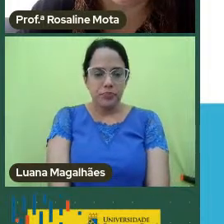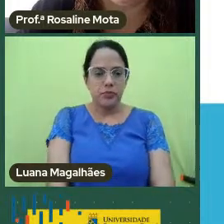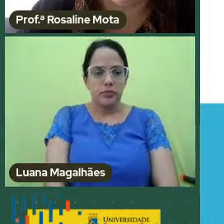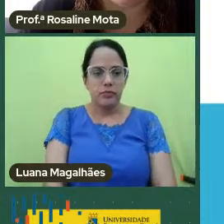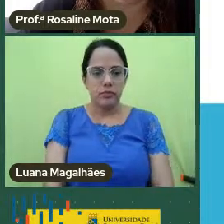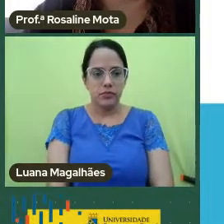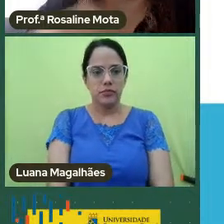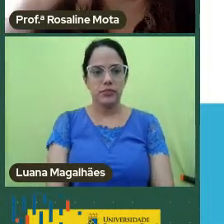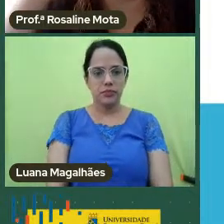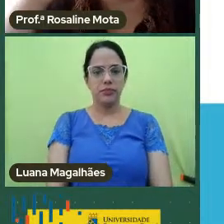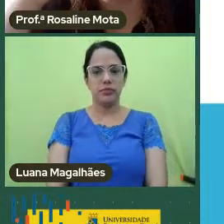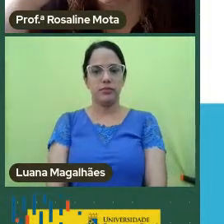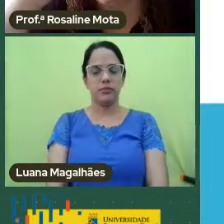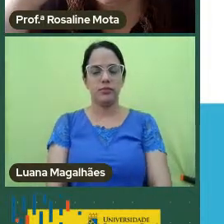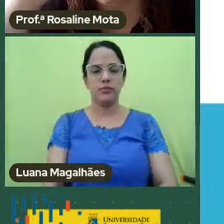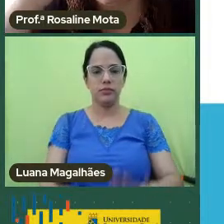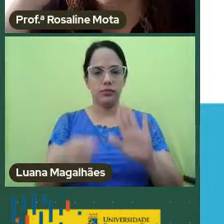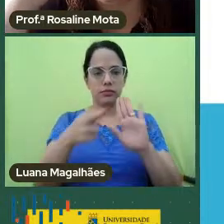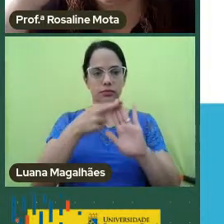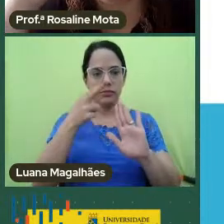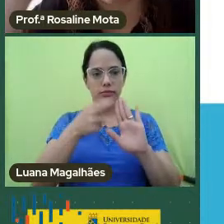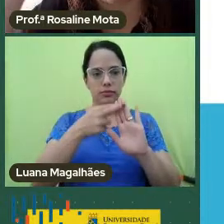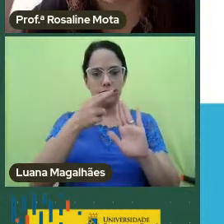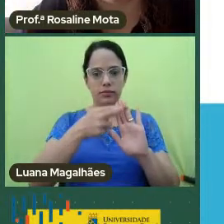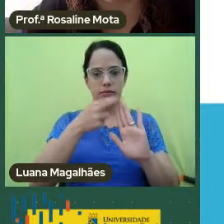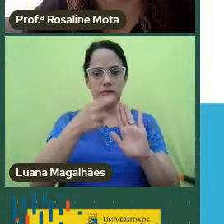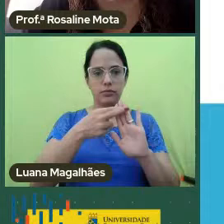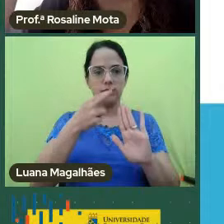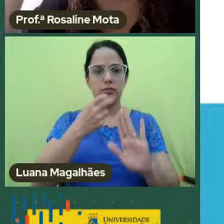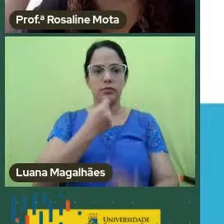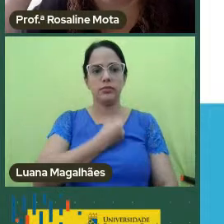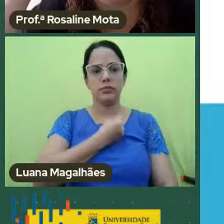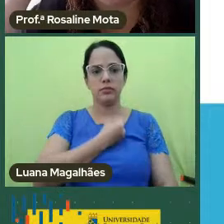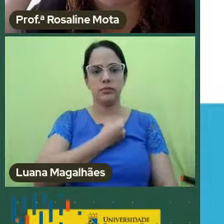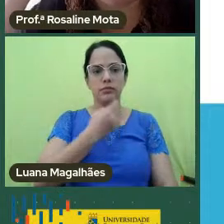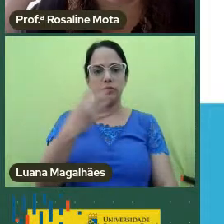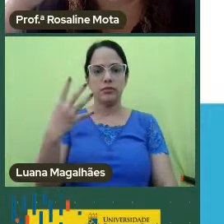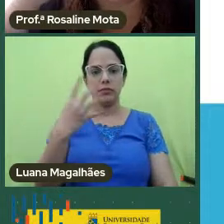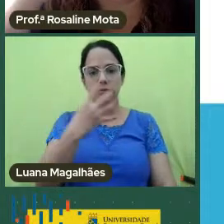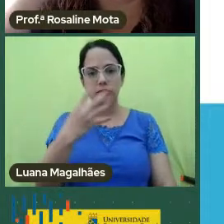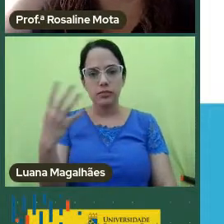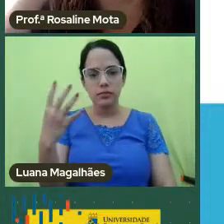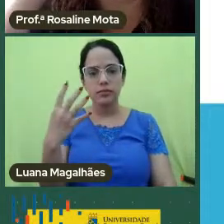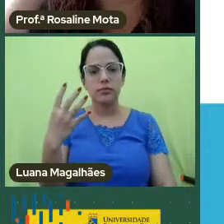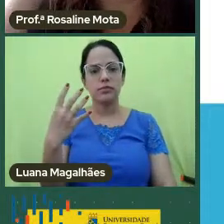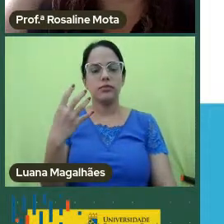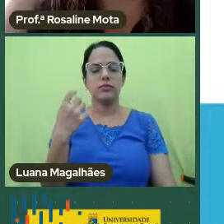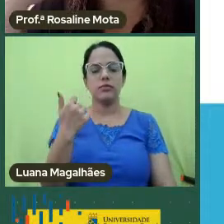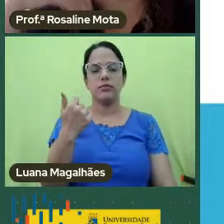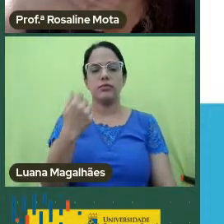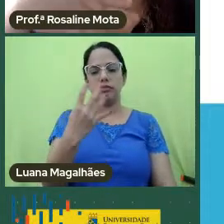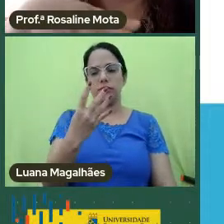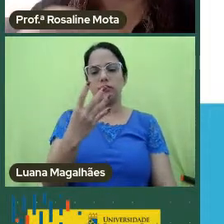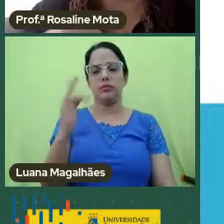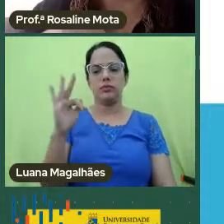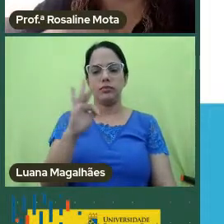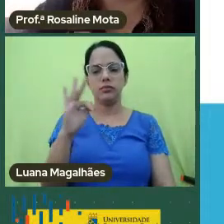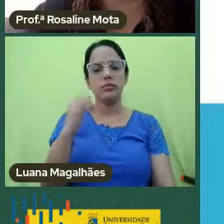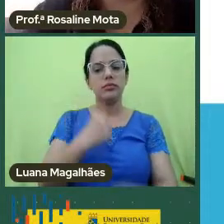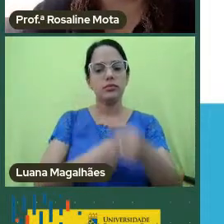essa resolução também, número 44, de 14 de fevereiro de 2020, que